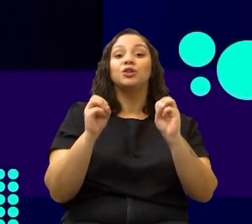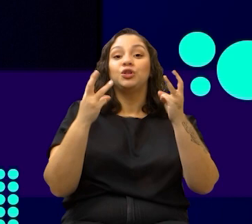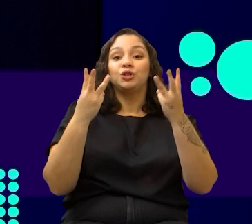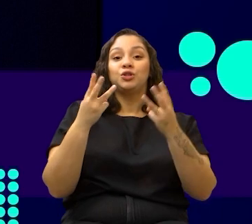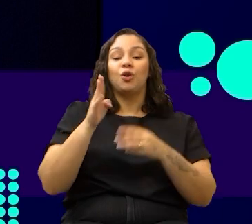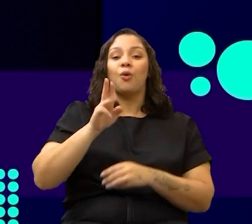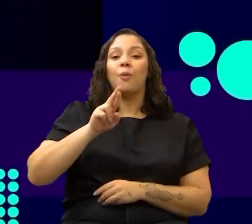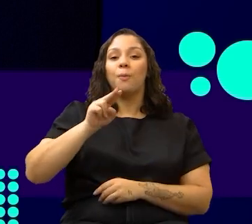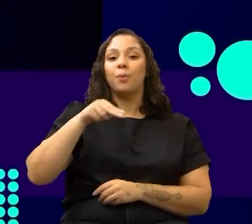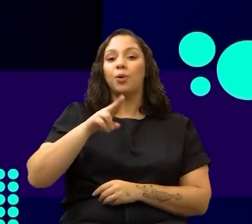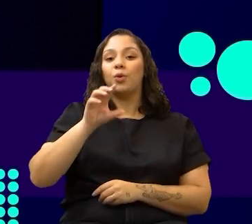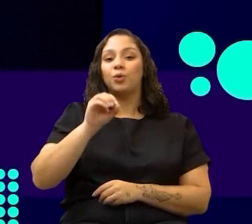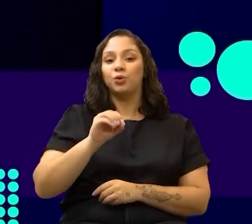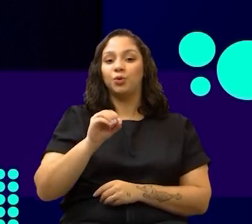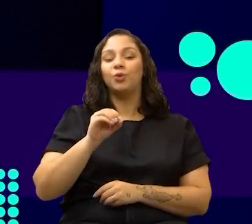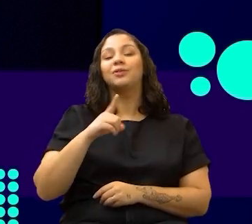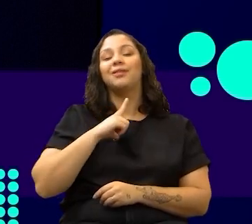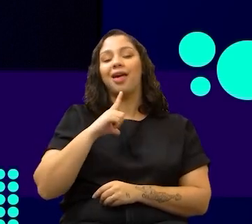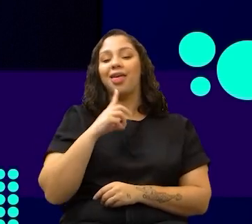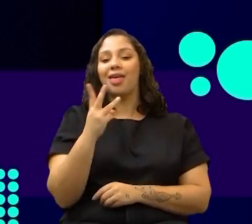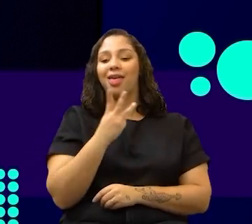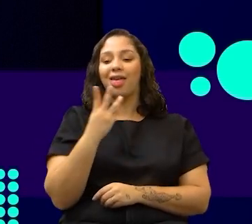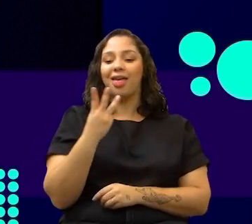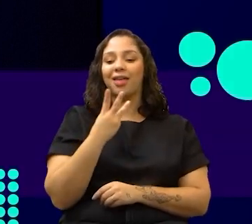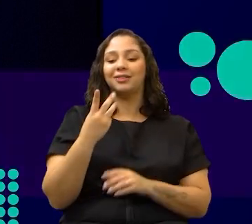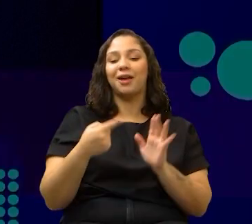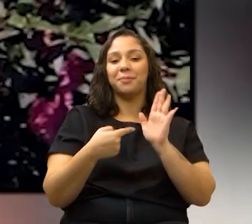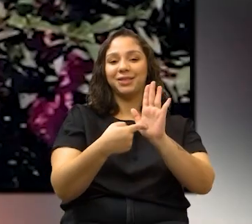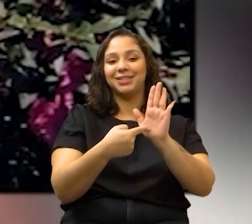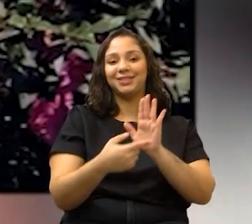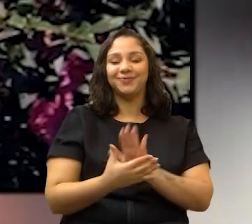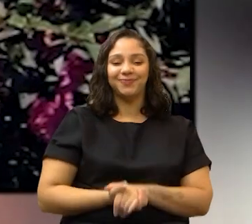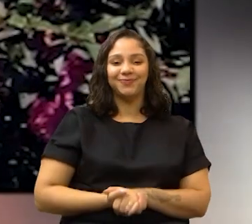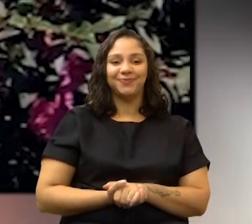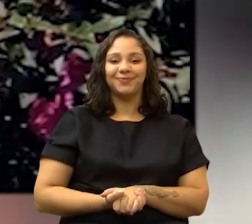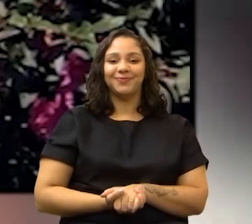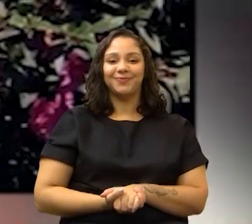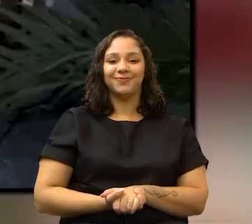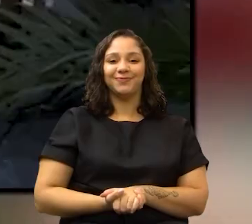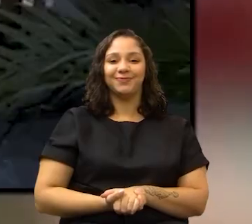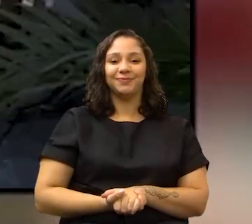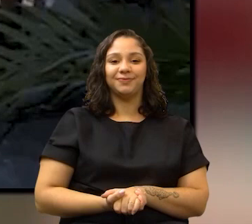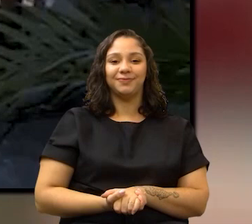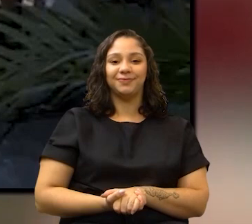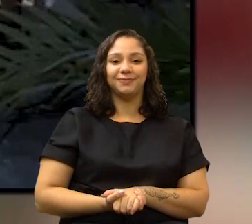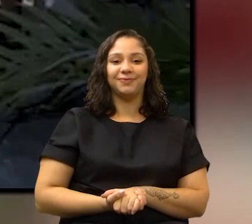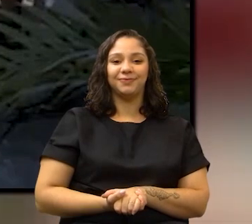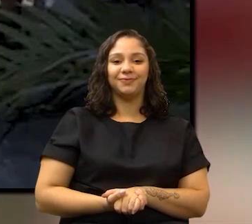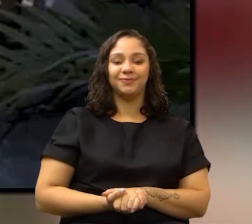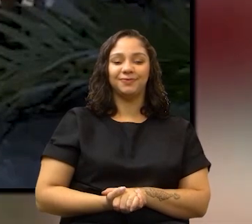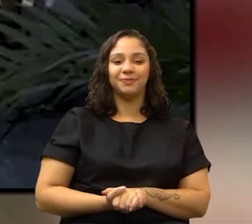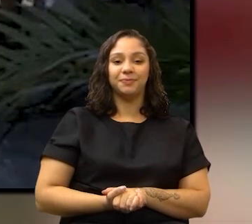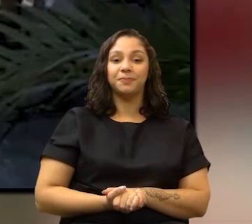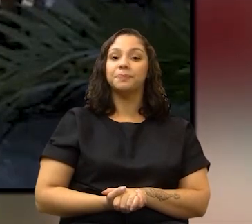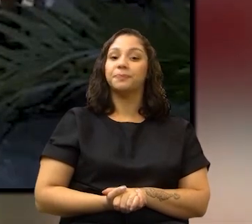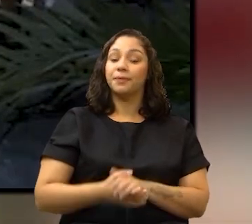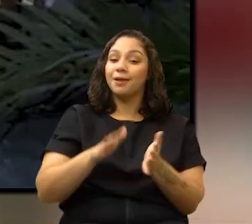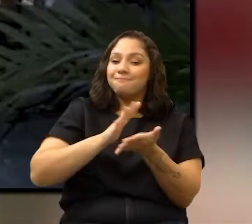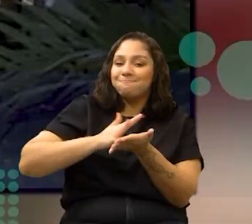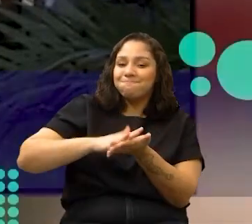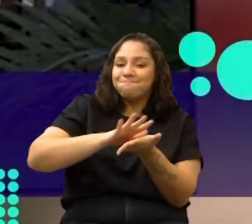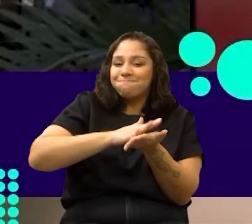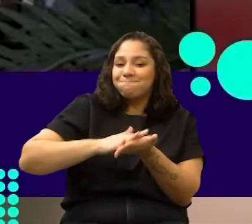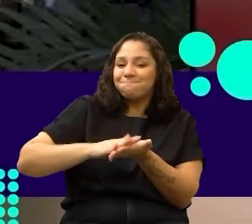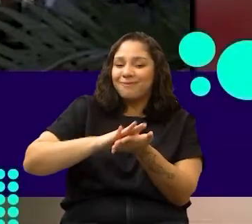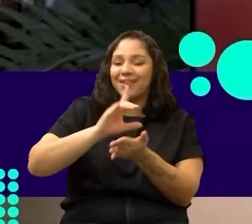o show Bruno Sanches Trio, Viola da MPB. Ela mora no mar, ela brinca na